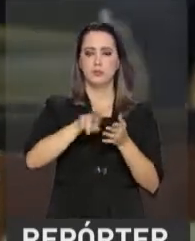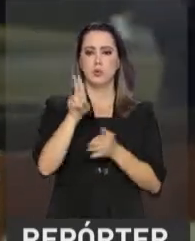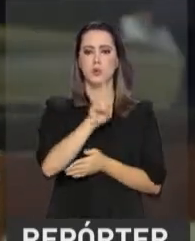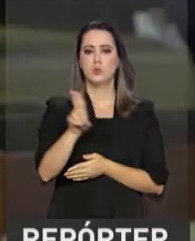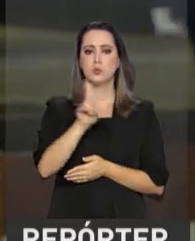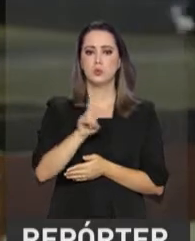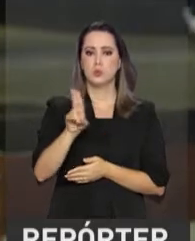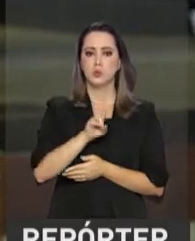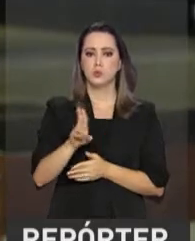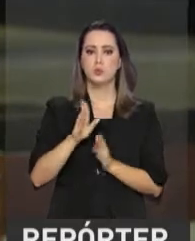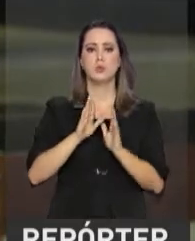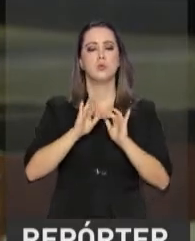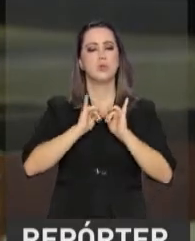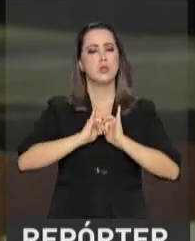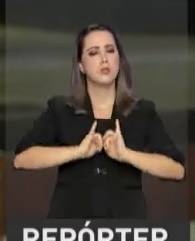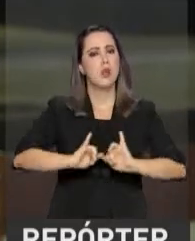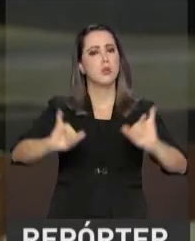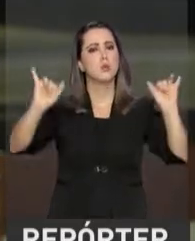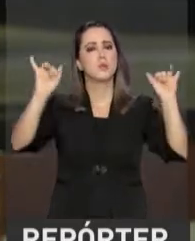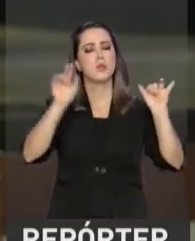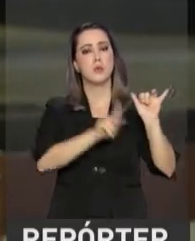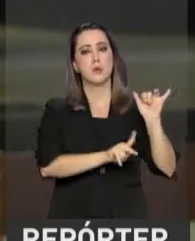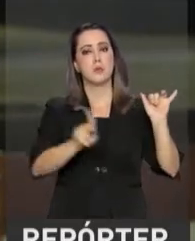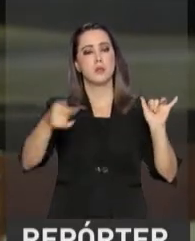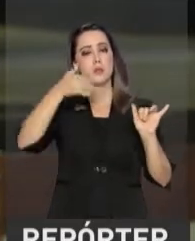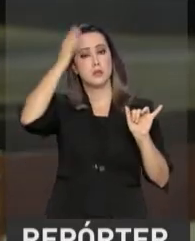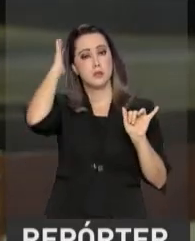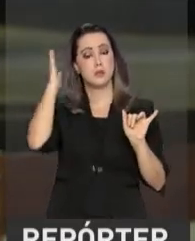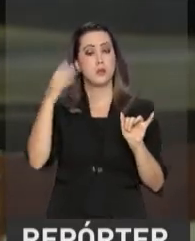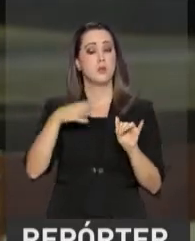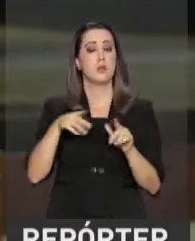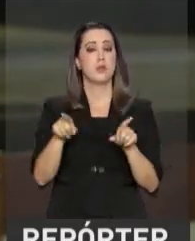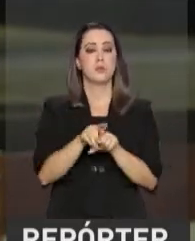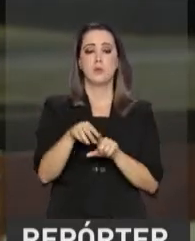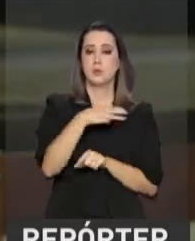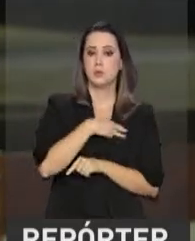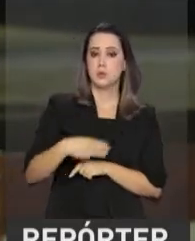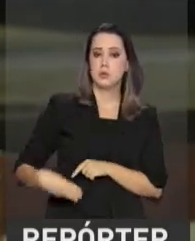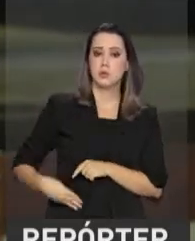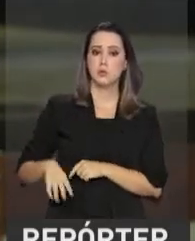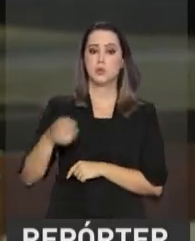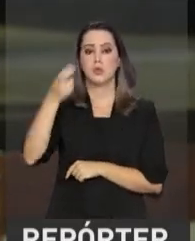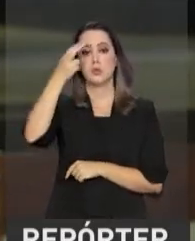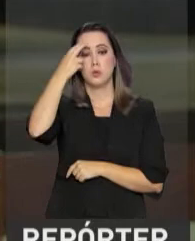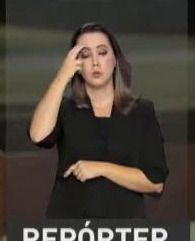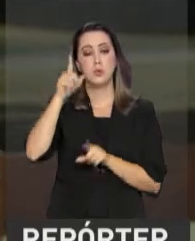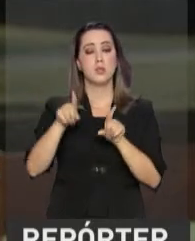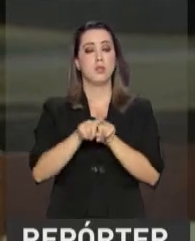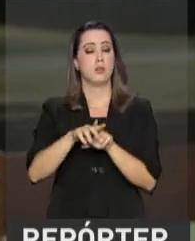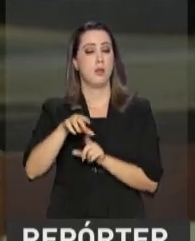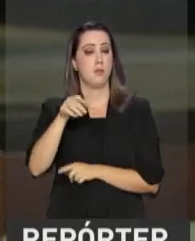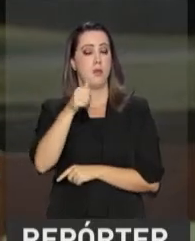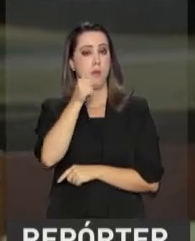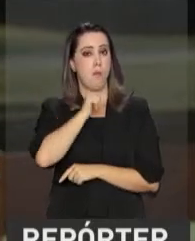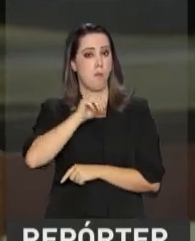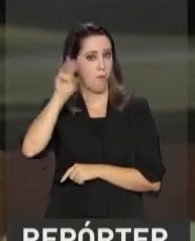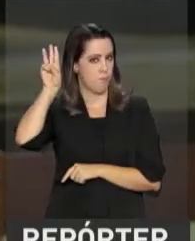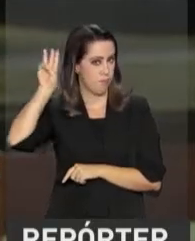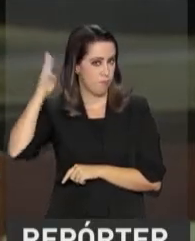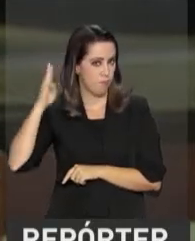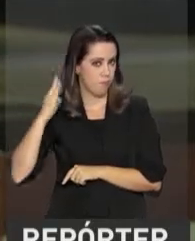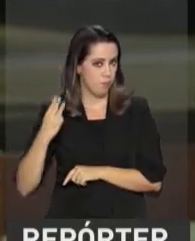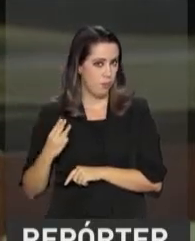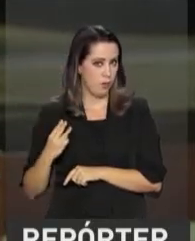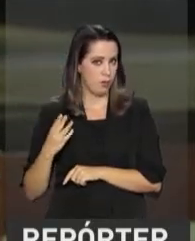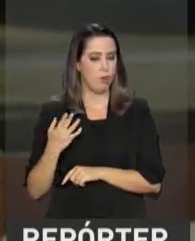foram anunciados aí pelo presidente Michel Temer, pelo ministro da Cultura, Sérgio Saleitão, e também pela primeira-dama do governo federal,